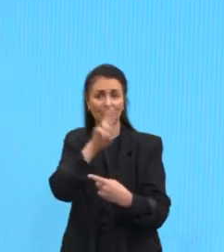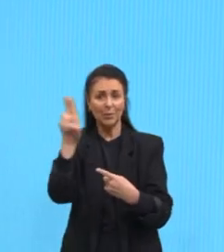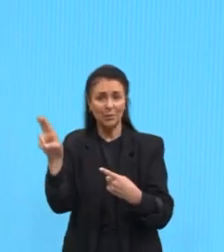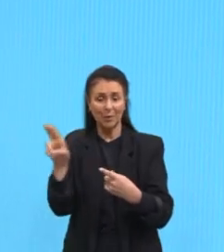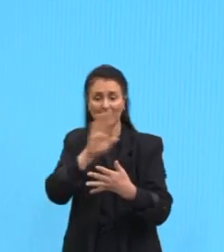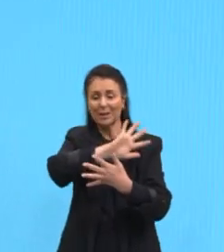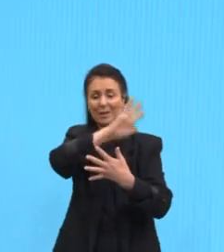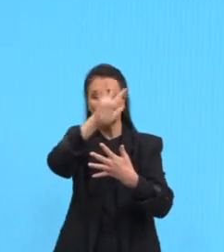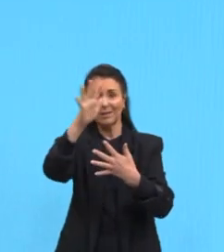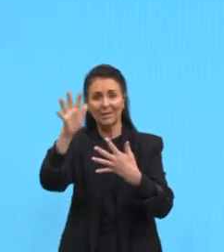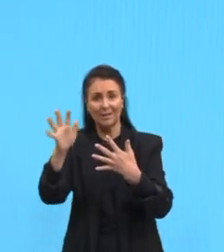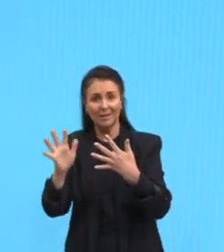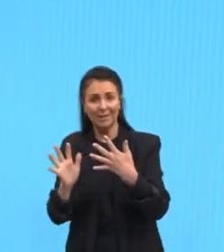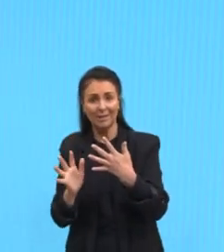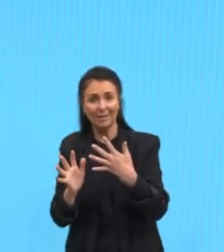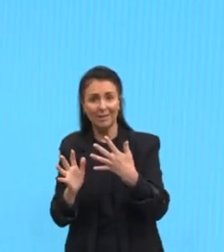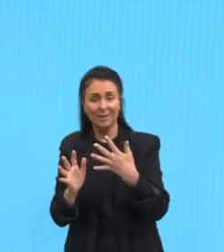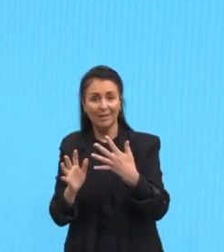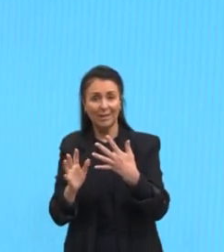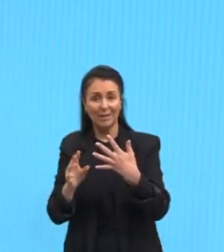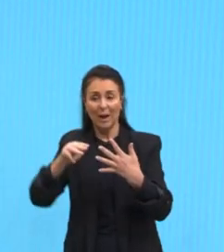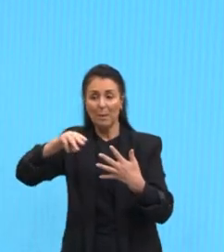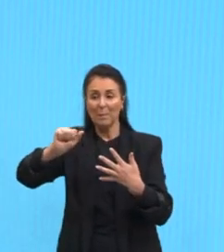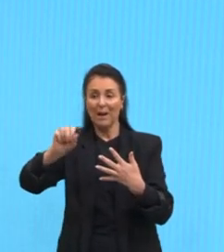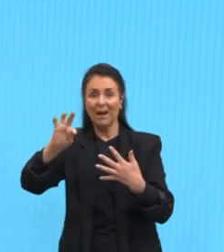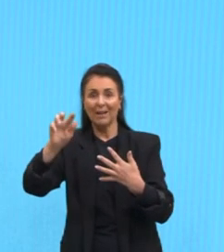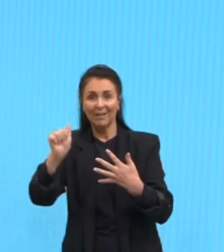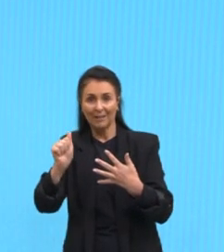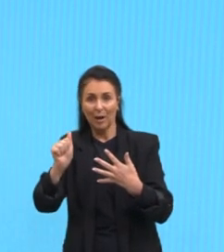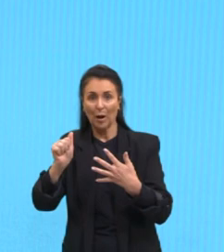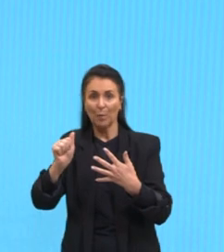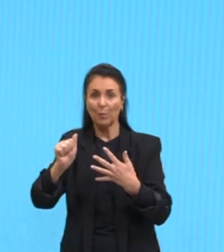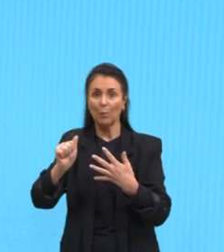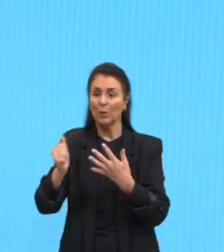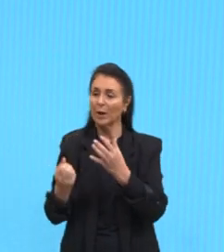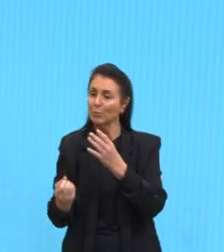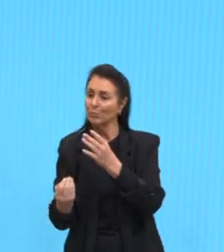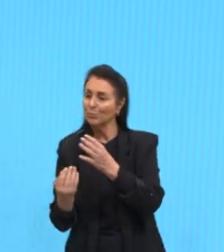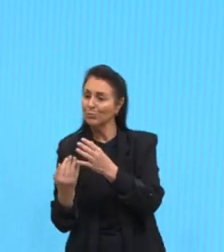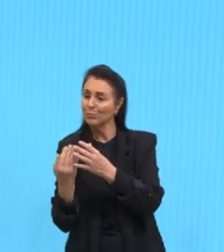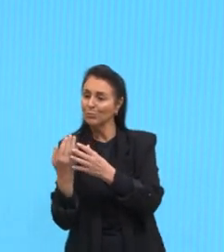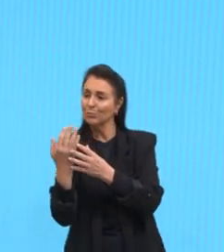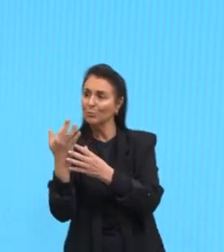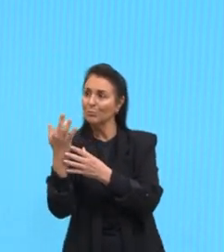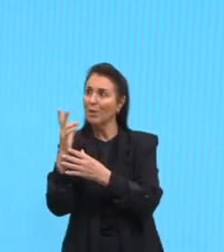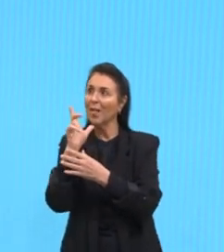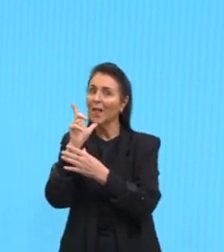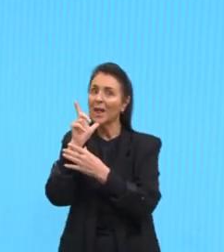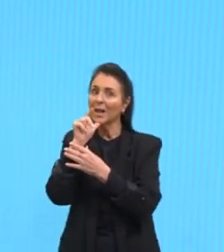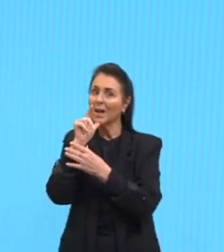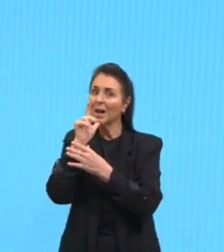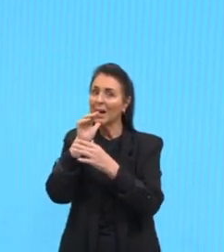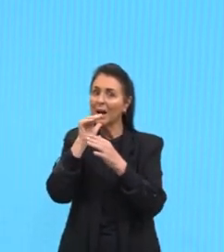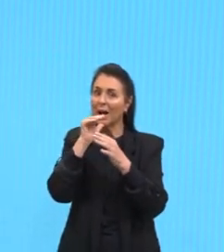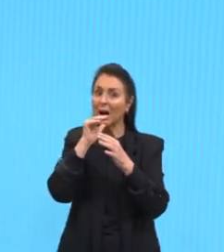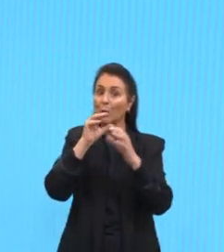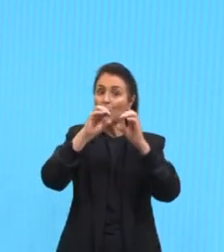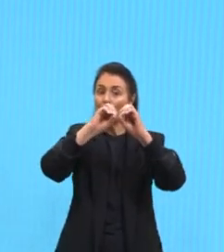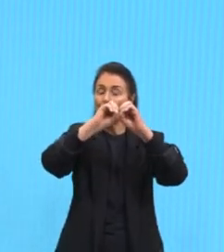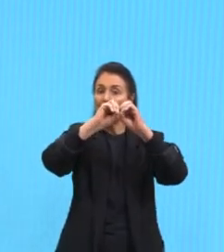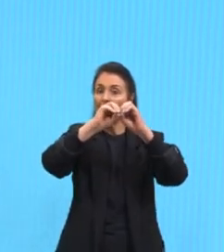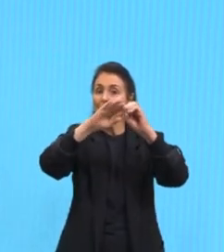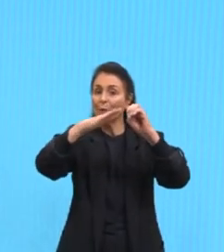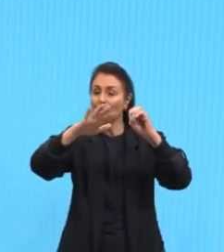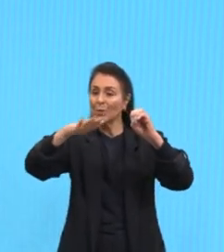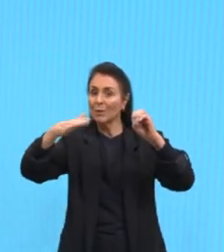receber se é eu quero saber o vapor da água né receber toda essa questão aí de chuvas do Atlântico né está justamente